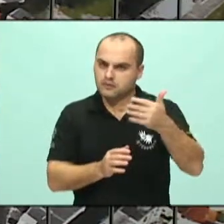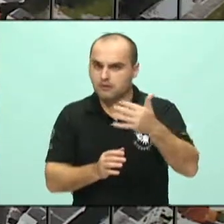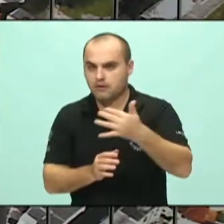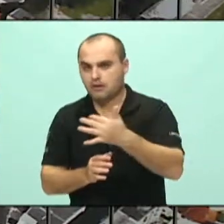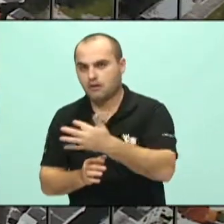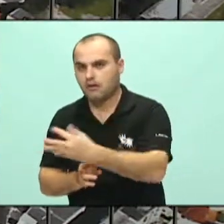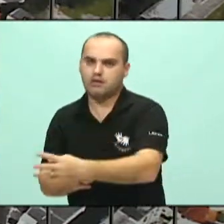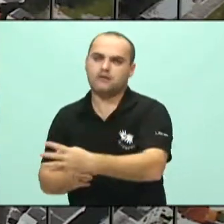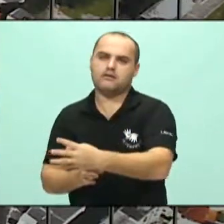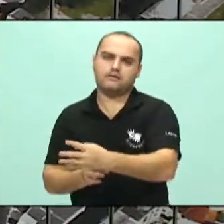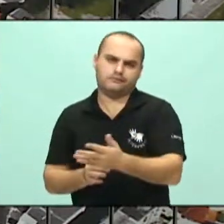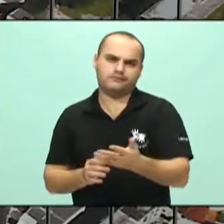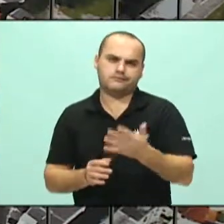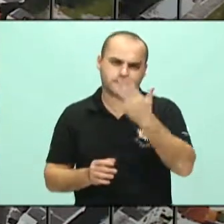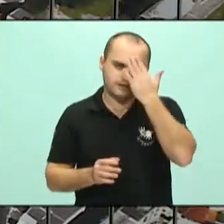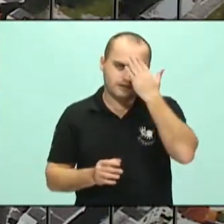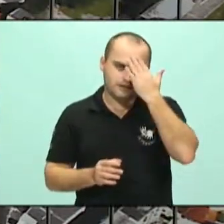monarquia